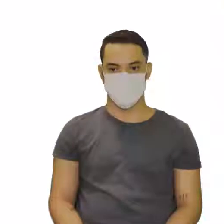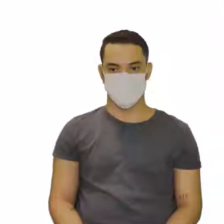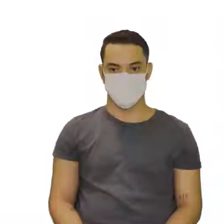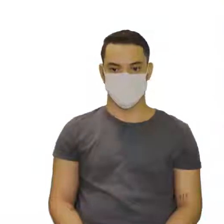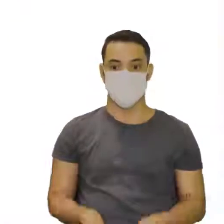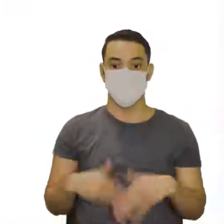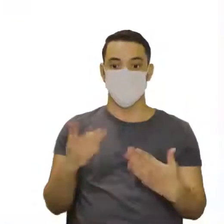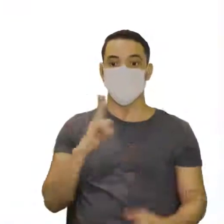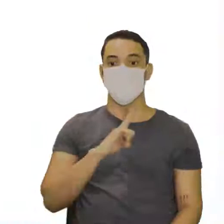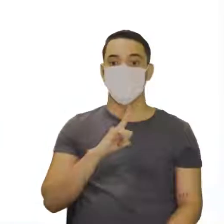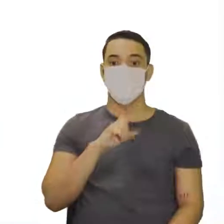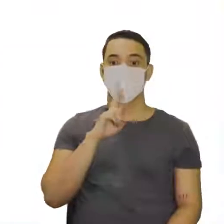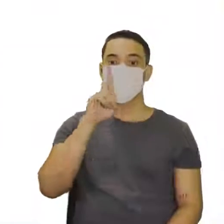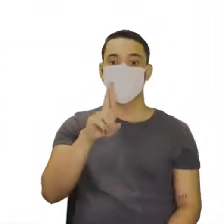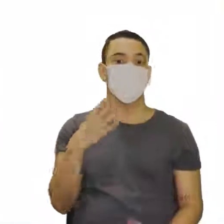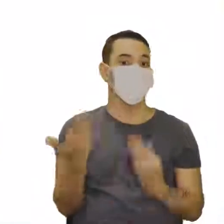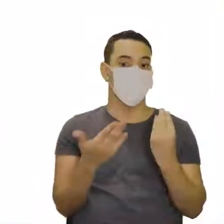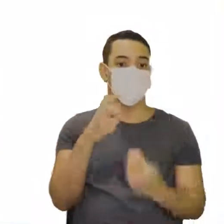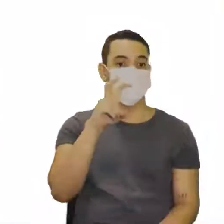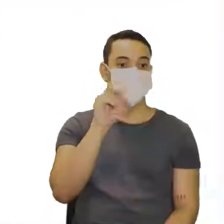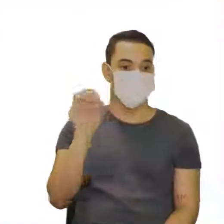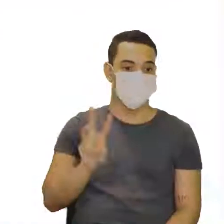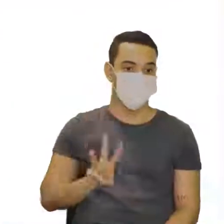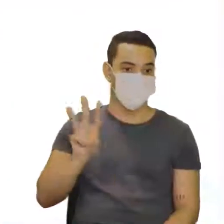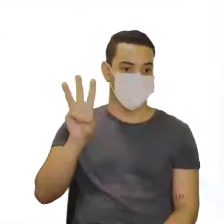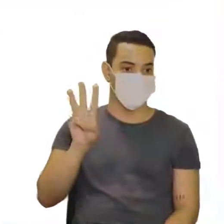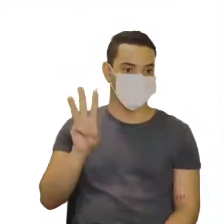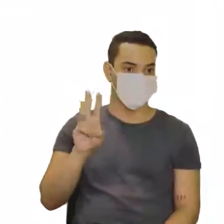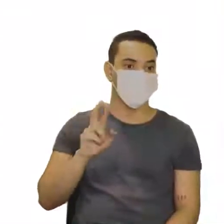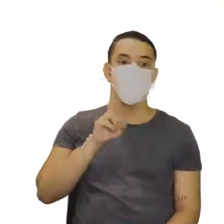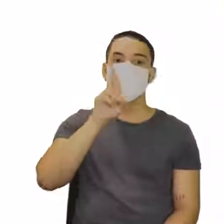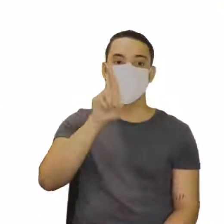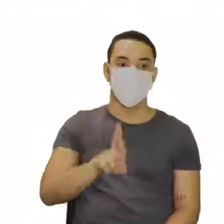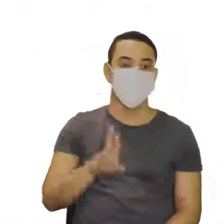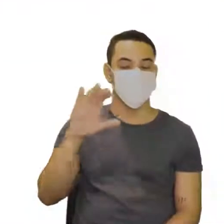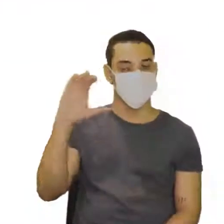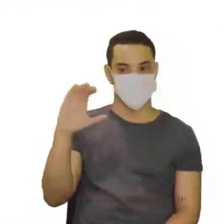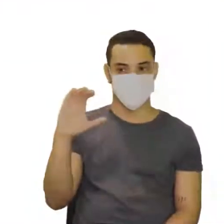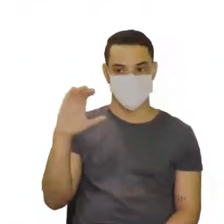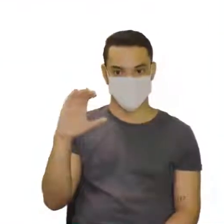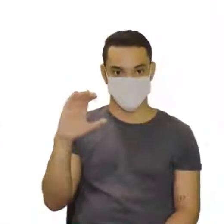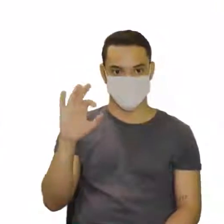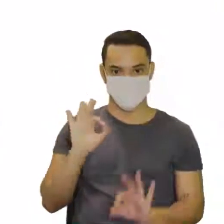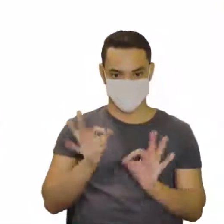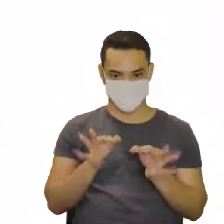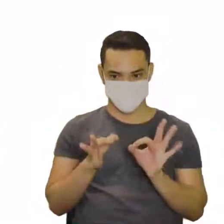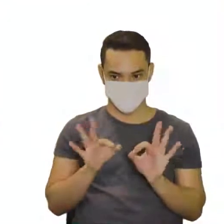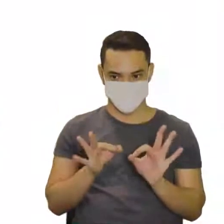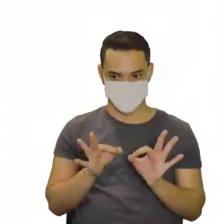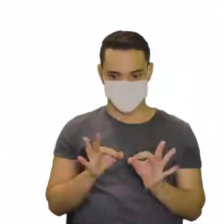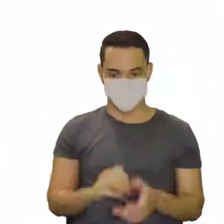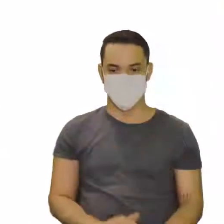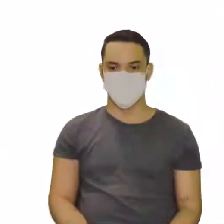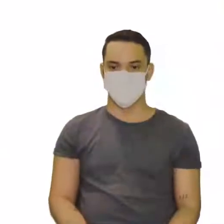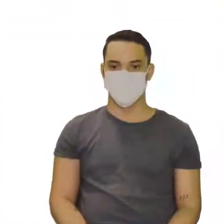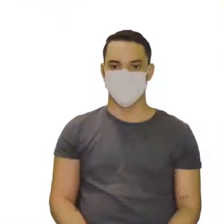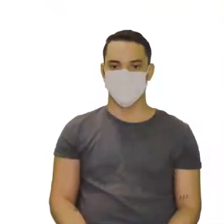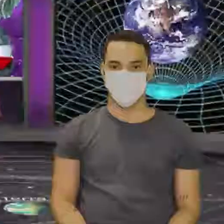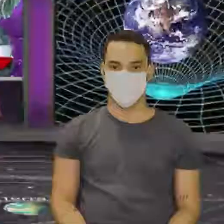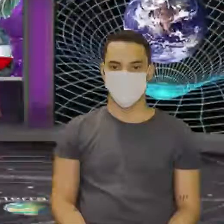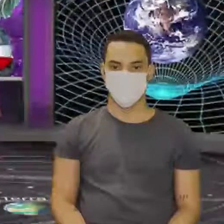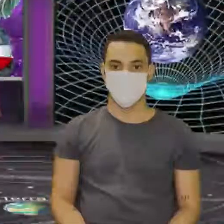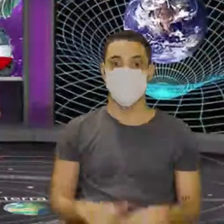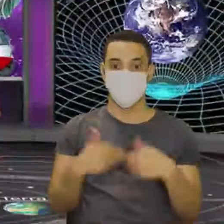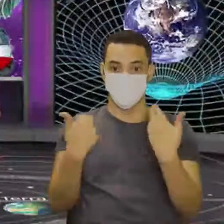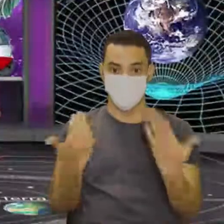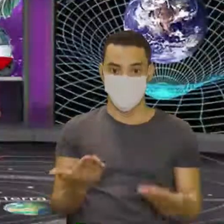vamos ter quanto? 500 volts. E nós vamos ficar com a letra C de certo. Entendido isso, pessoal?